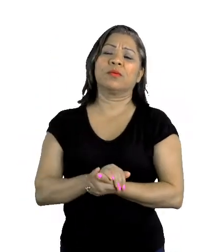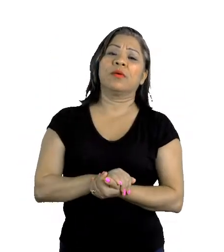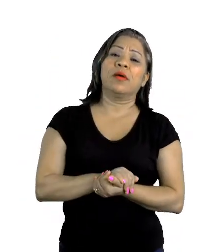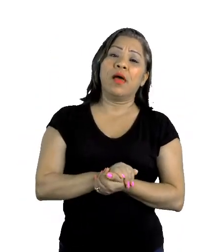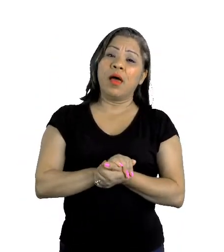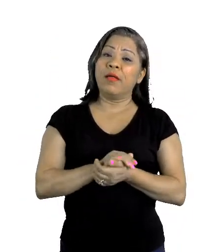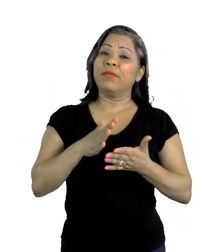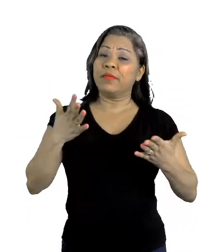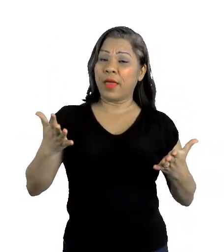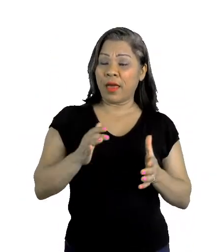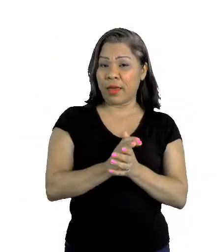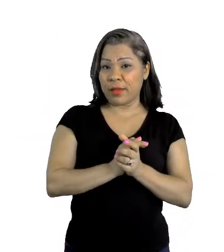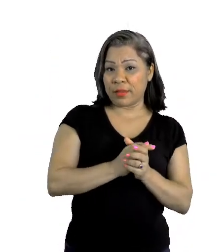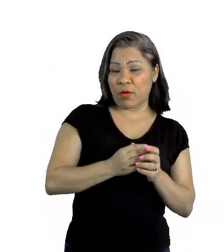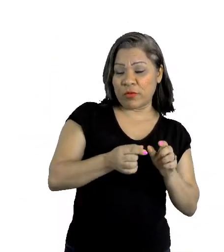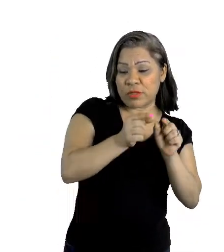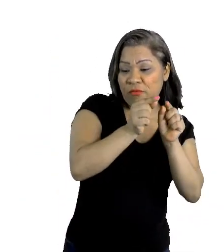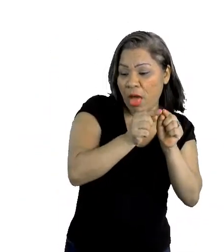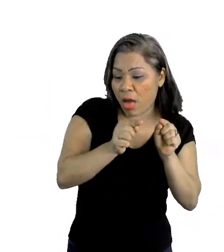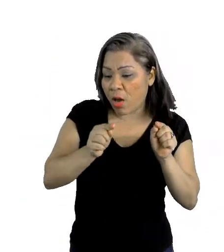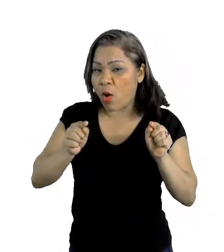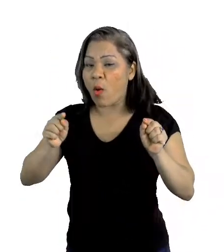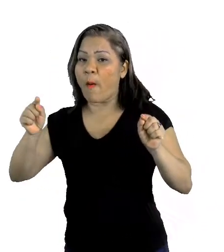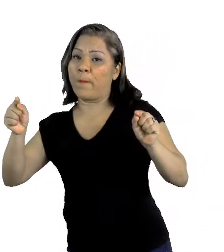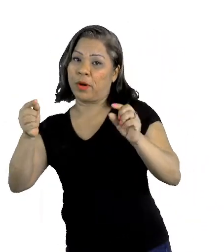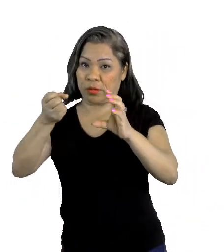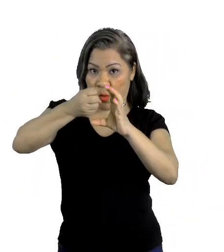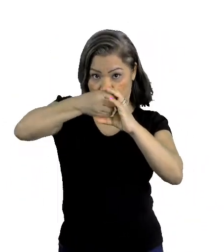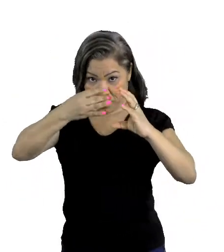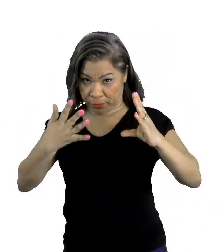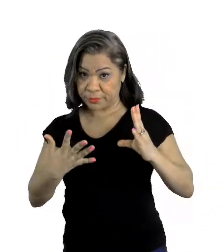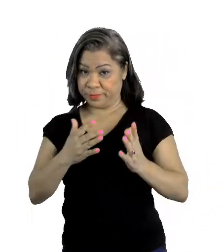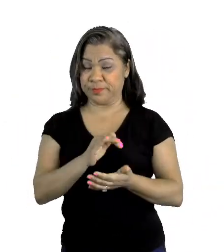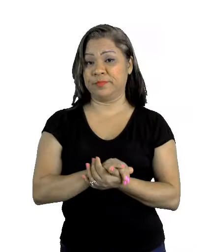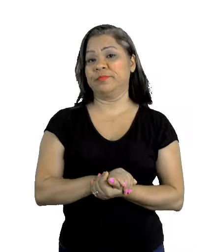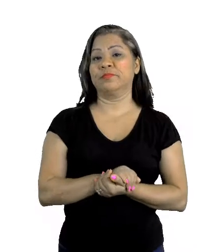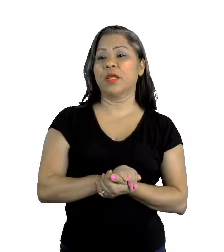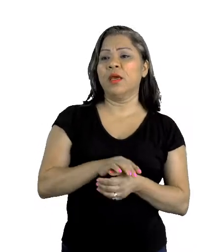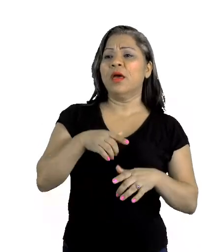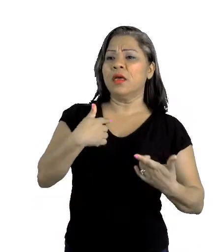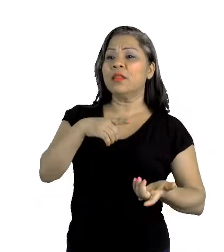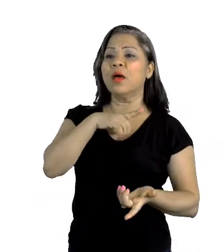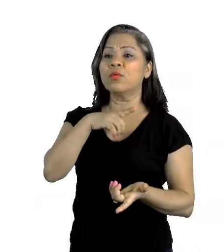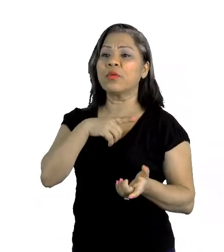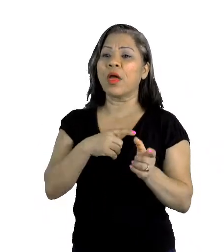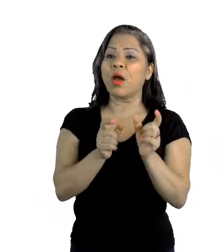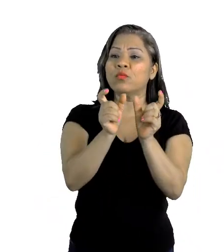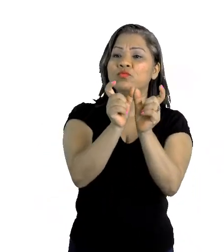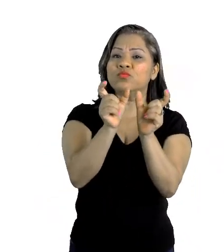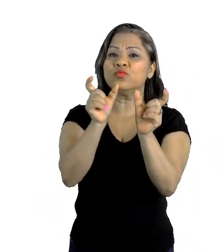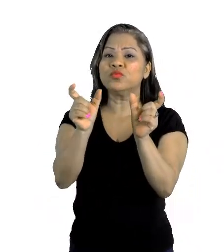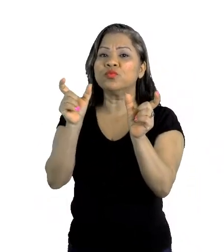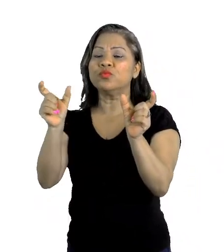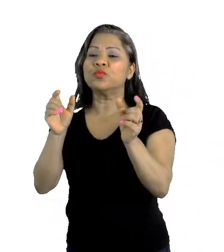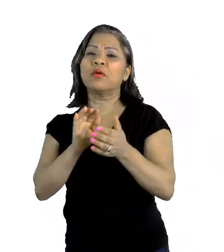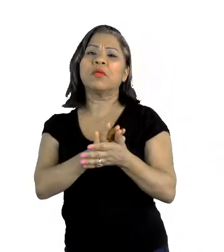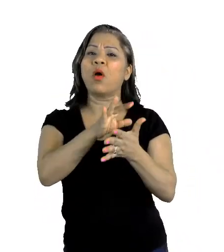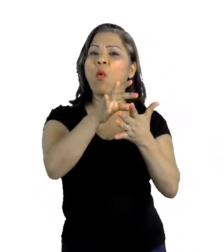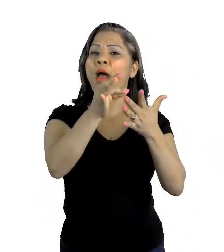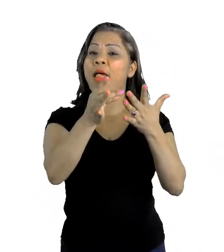suas características. Então, a número 4 tem aí uma tabelinha, onde está aí, ó, elementos a ser